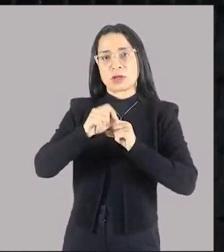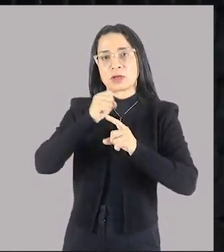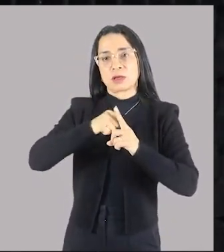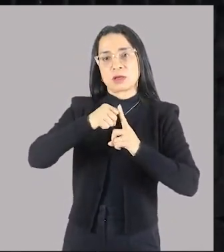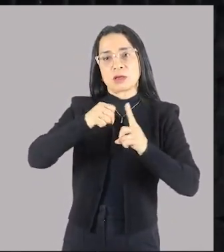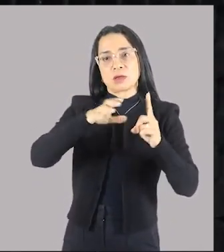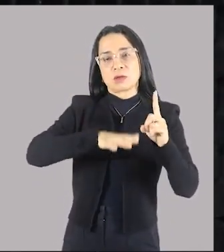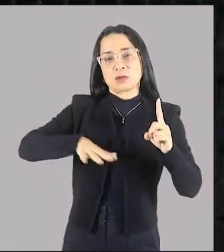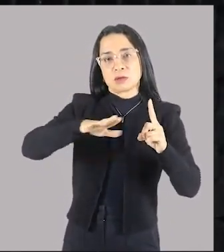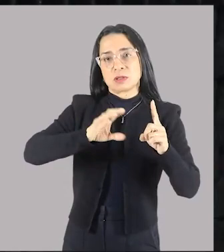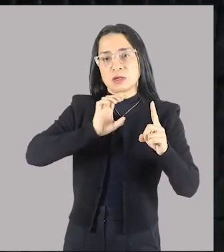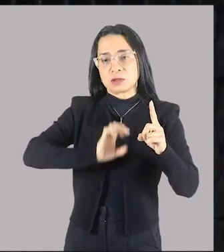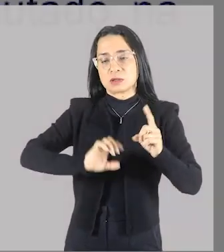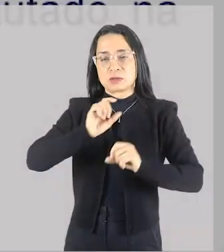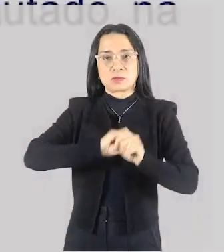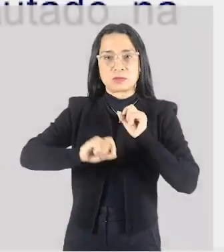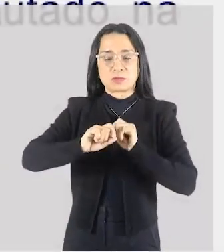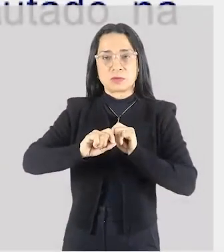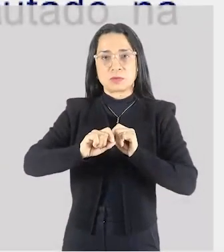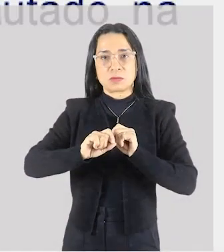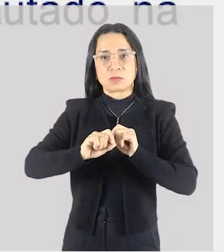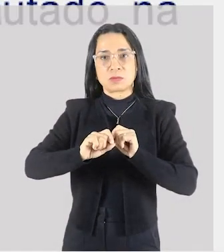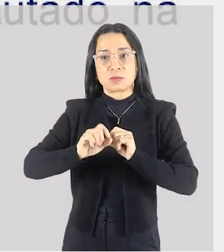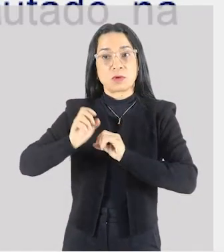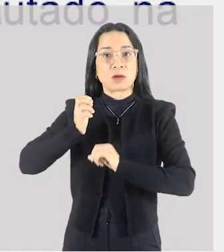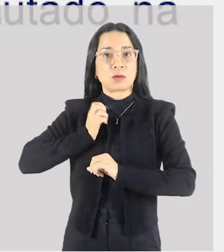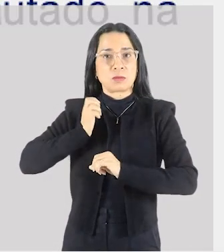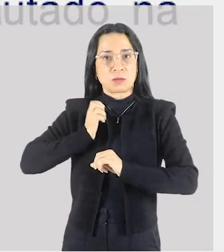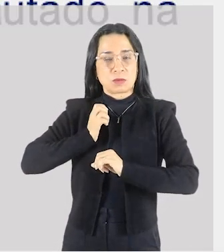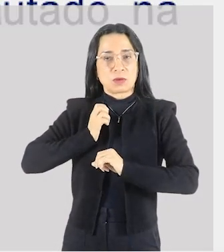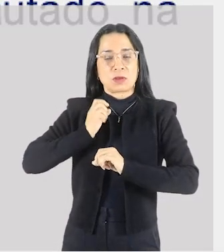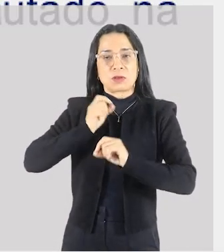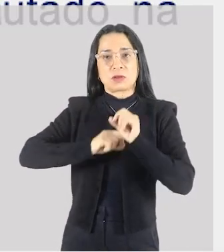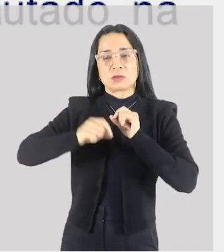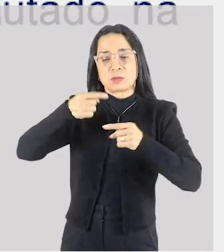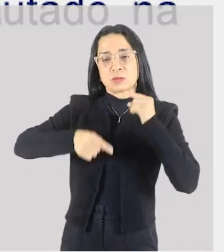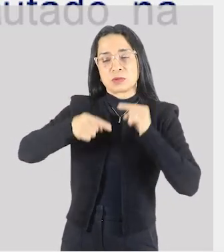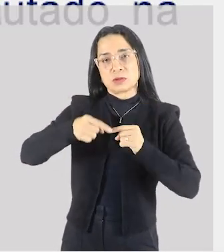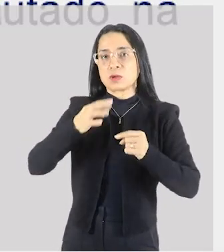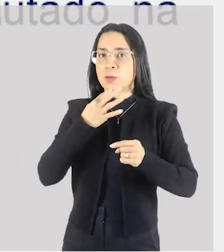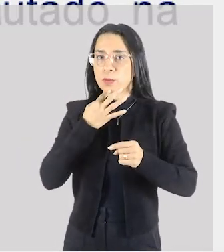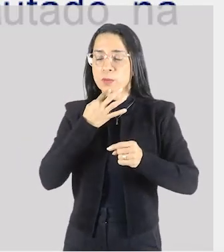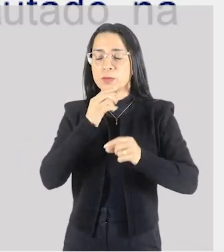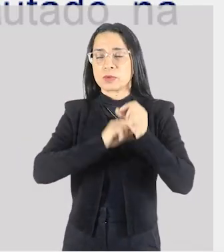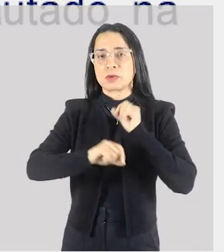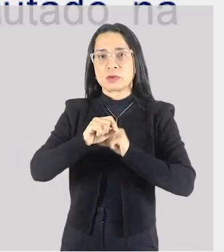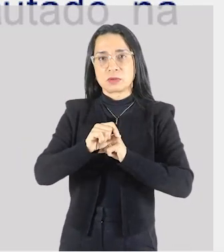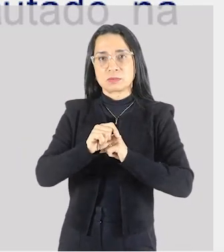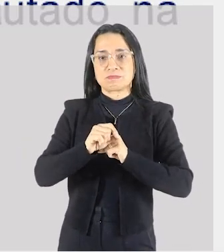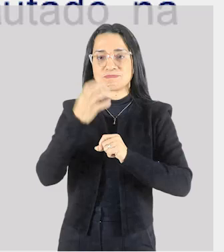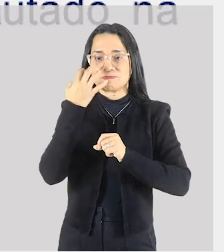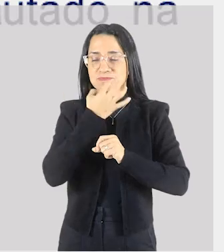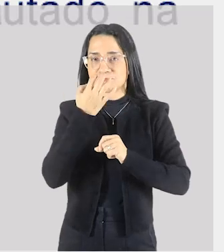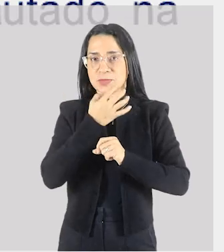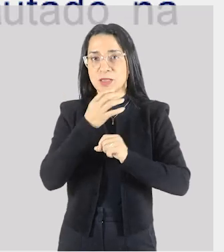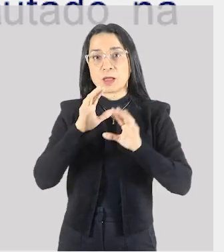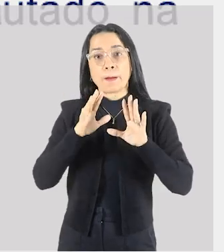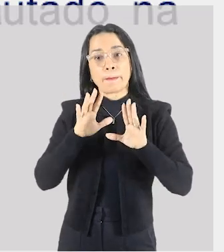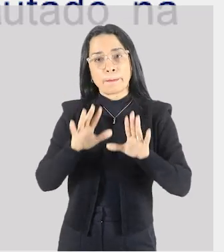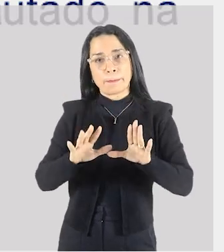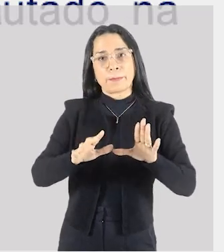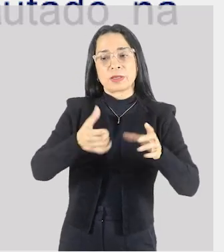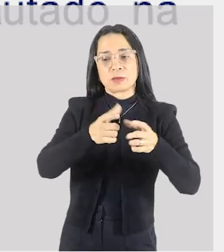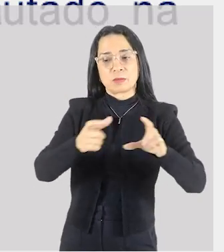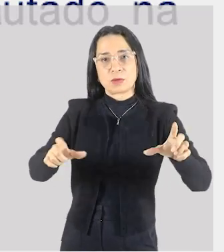políticas conhecem Sarney. Mas grande parte da população brasileira não conhecia Sarney. E esse é um desafio que ele vai ter pela frente,